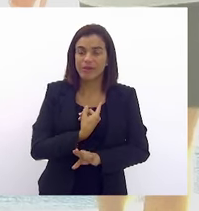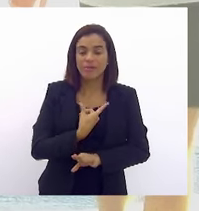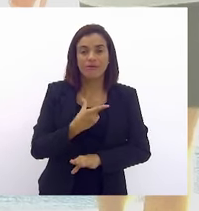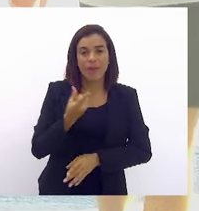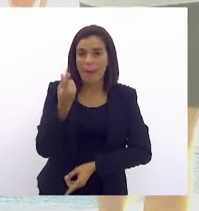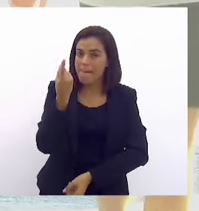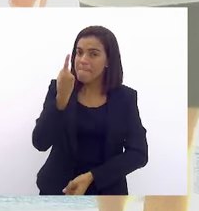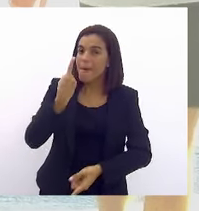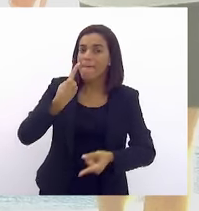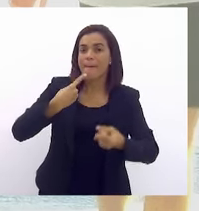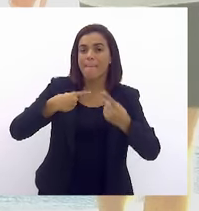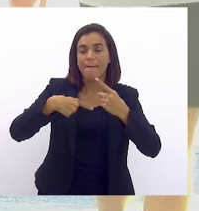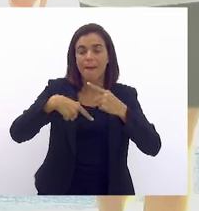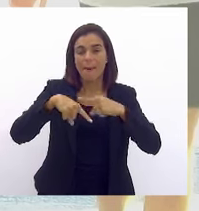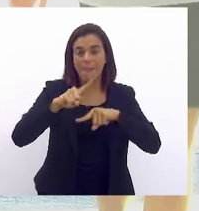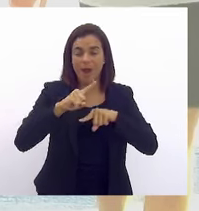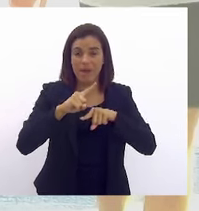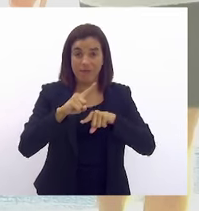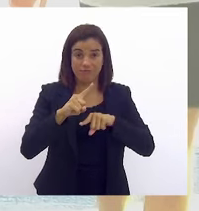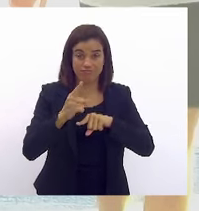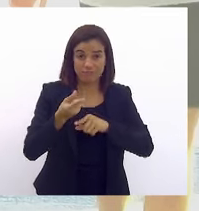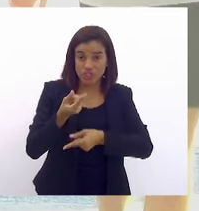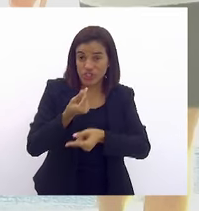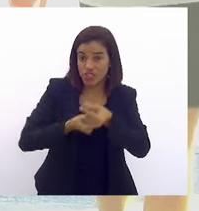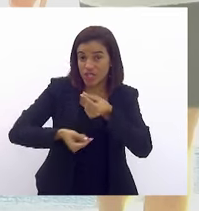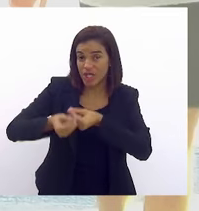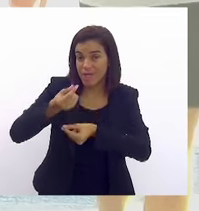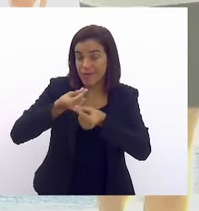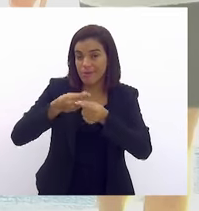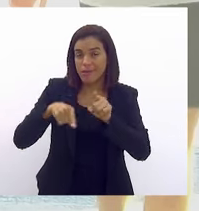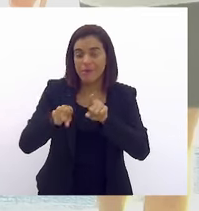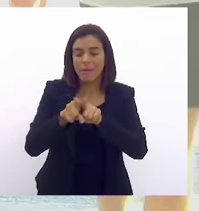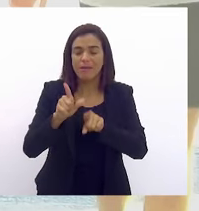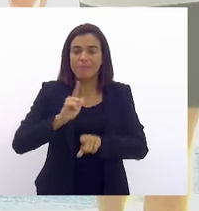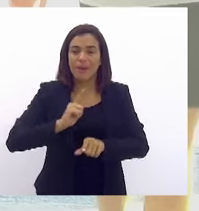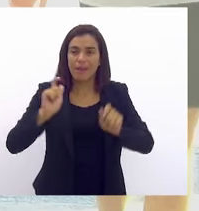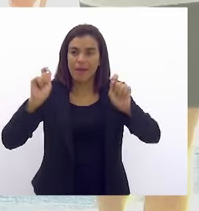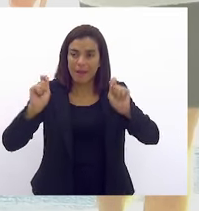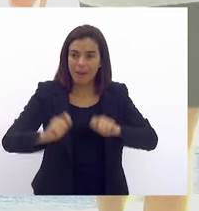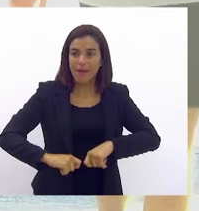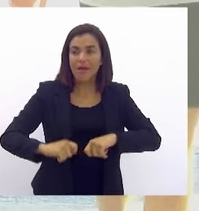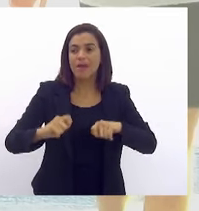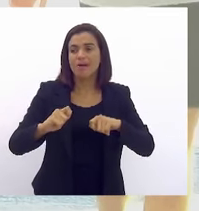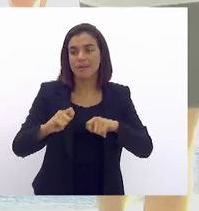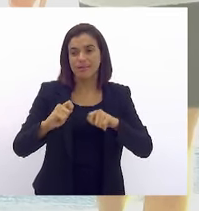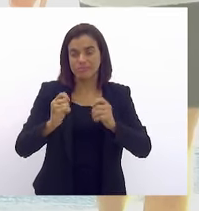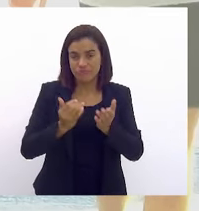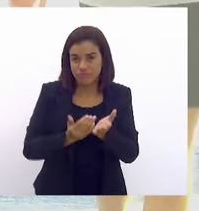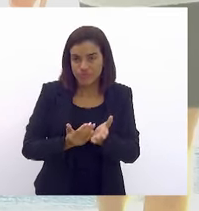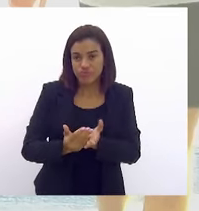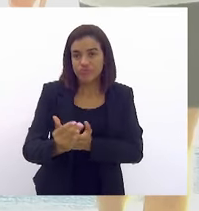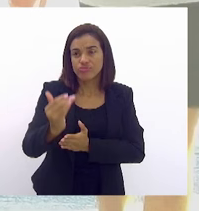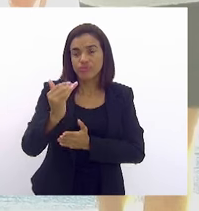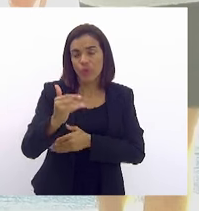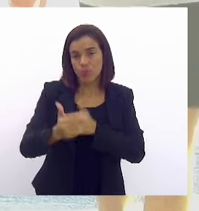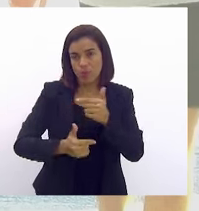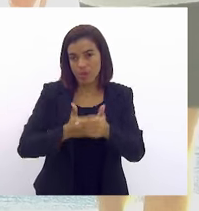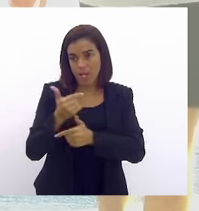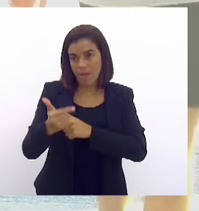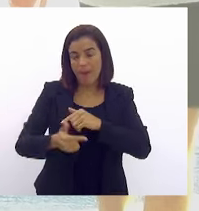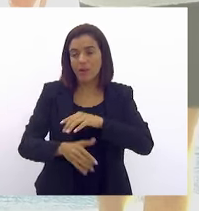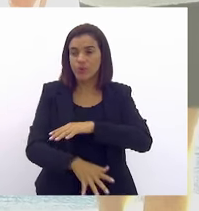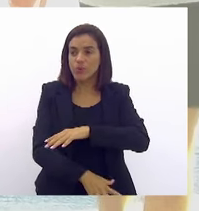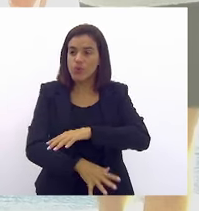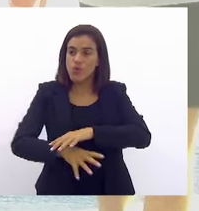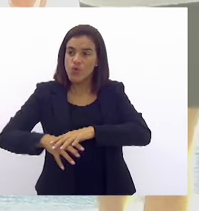recuperação fiscal do Estado, a gente tem toda a capacidade hoje de iniciar um trabalho de desassoreamento